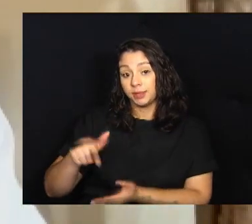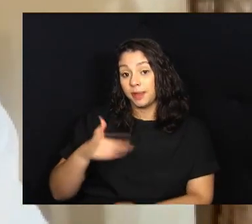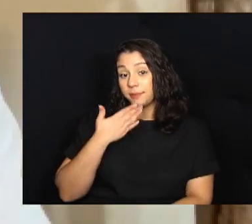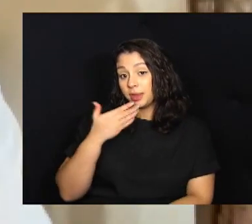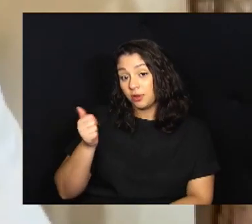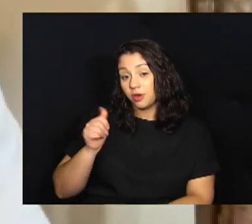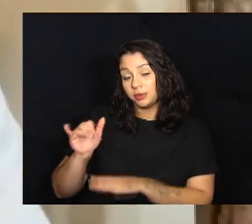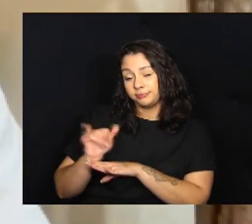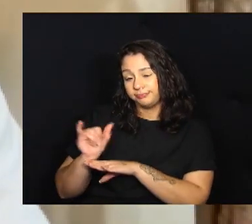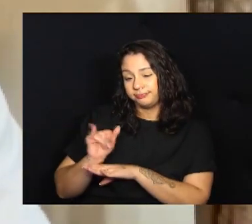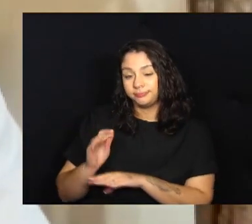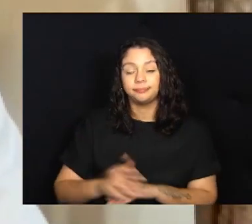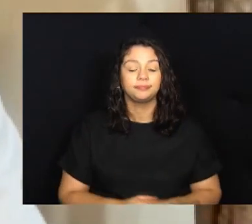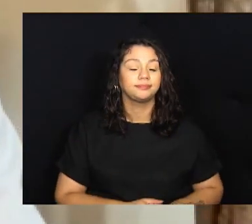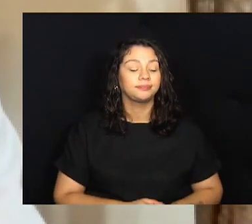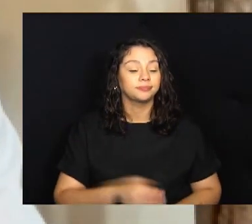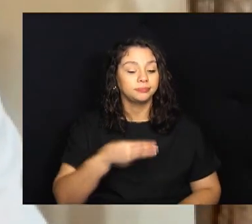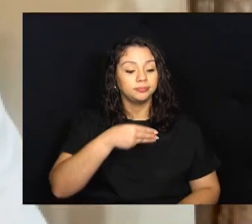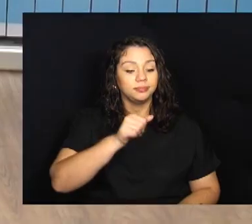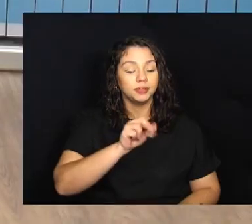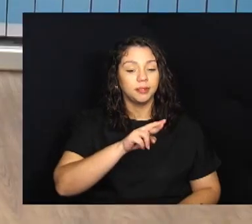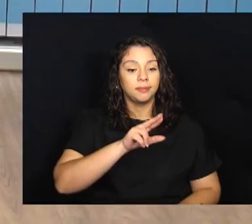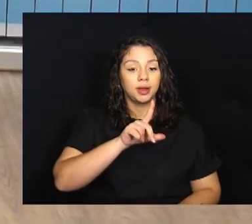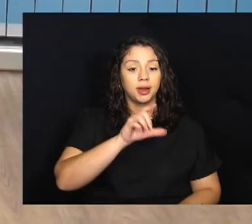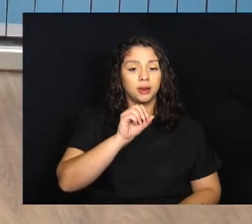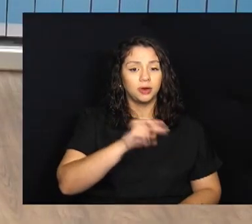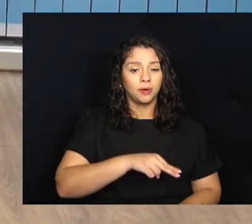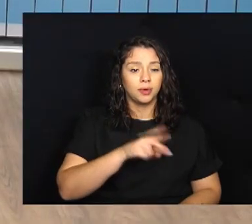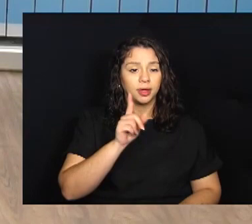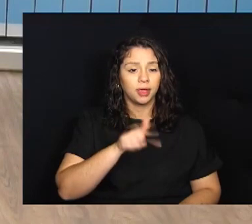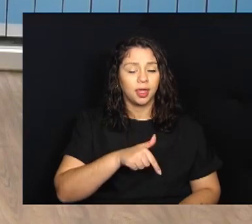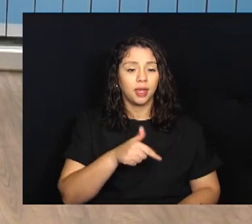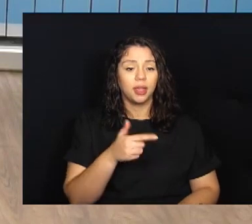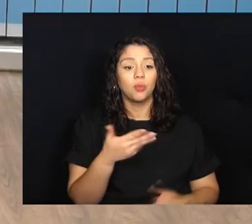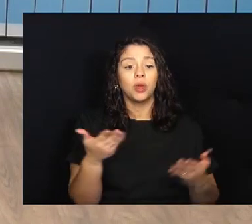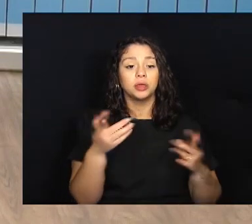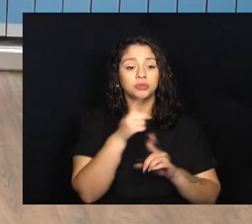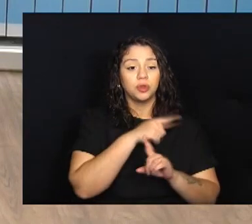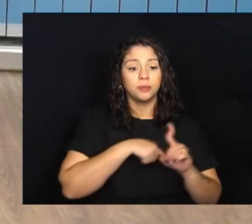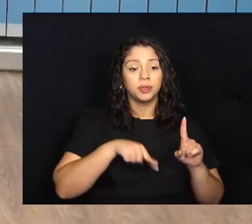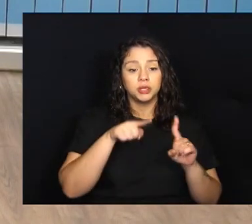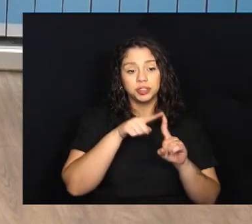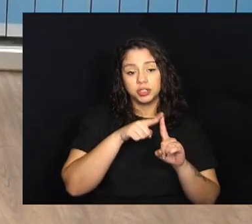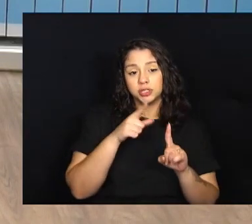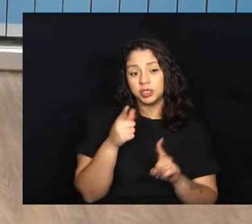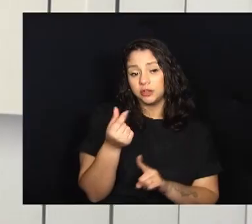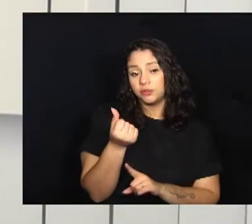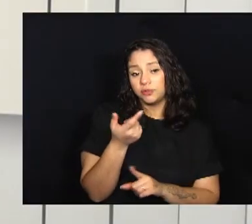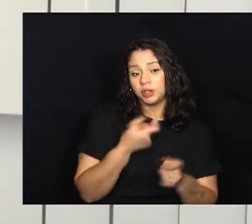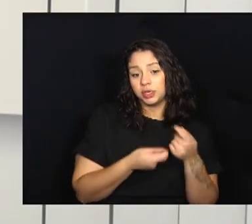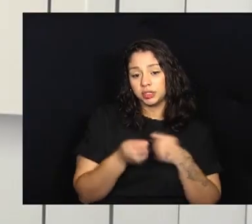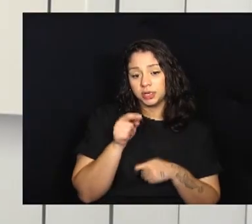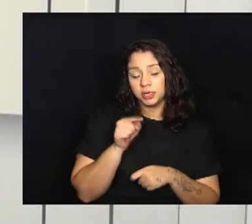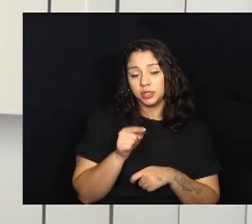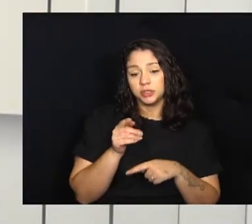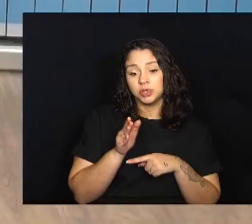cenário. Marlon, agora saber definir aí os objetivos financeiros,